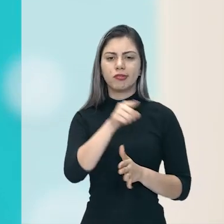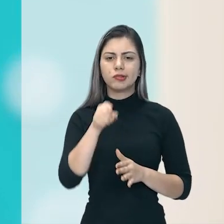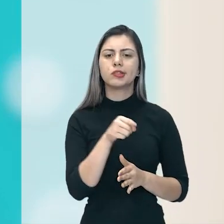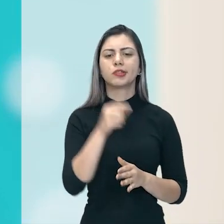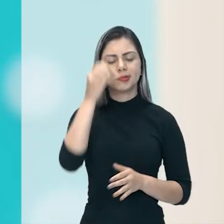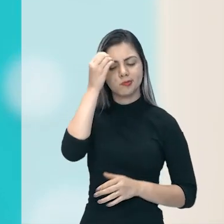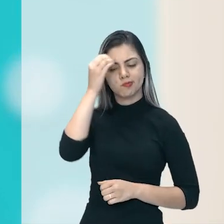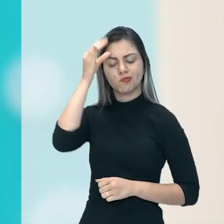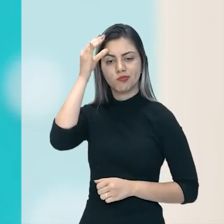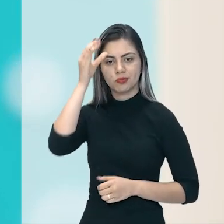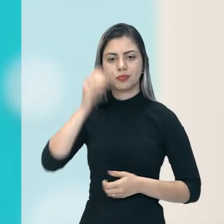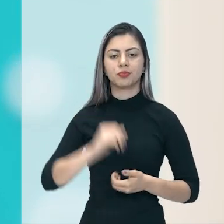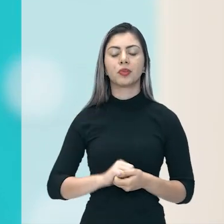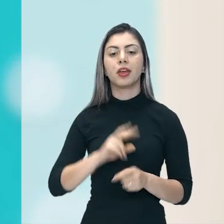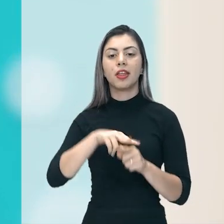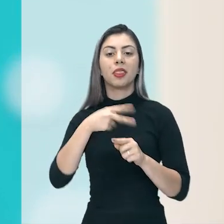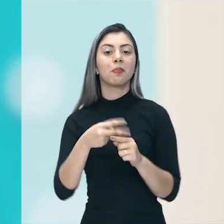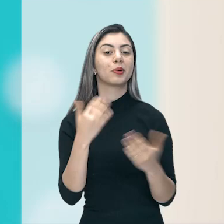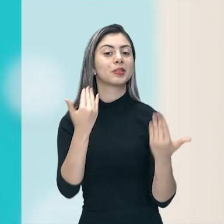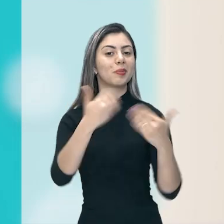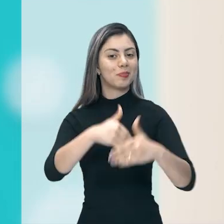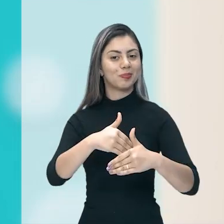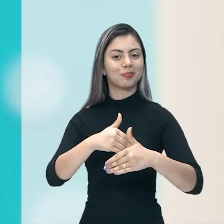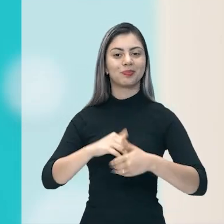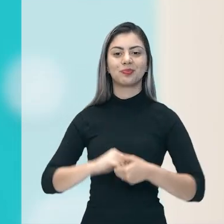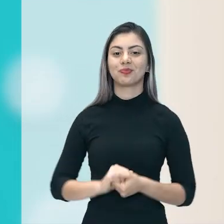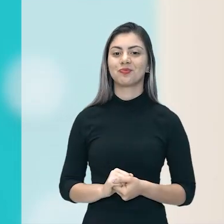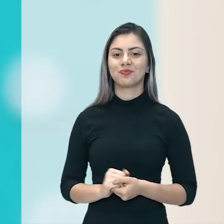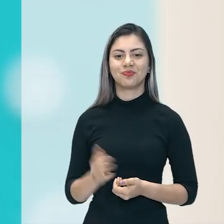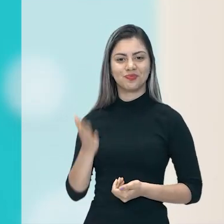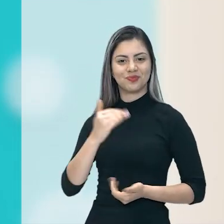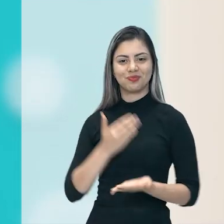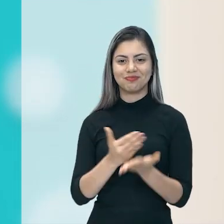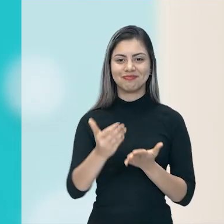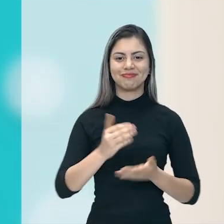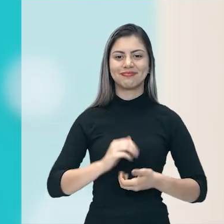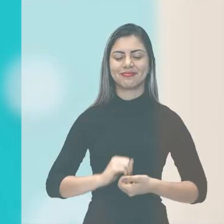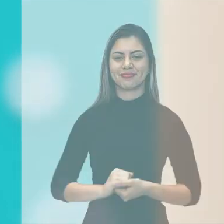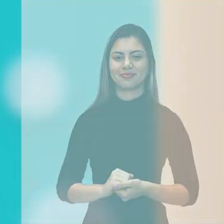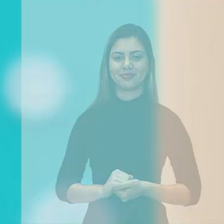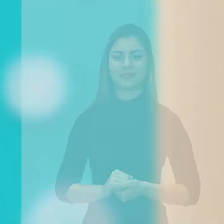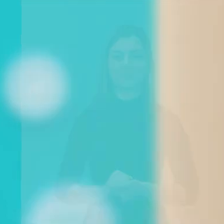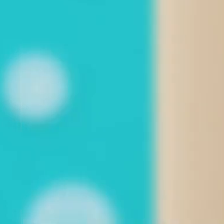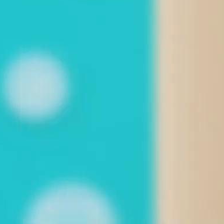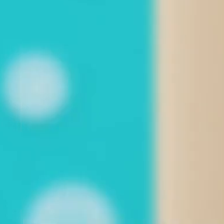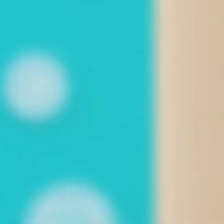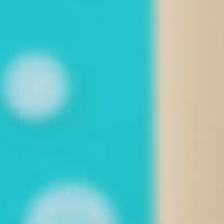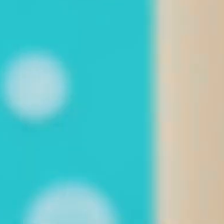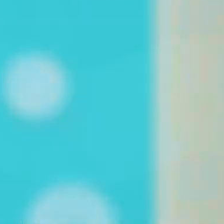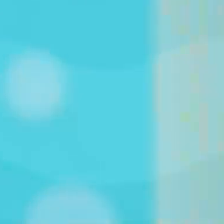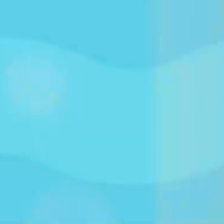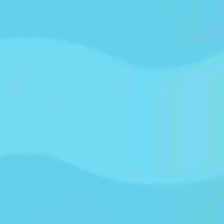conhecimento e depois realizar a nossa avaliação. Então, vamos para a nossa aula de hoje.